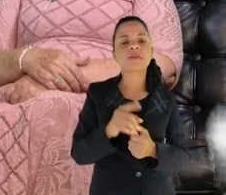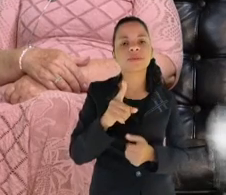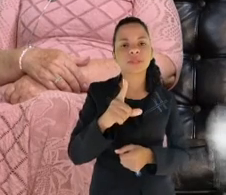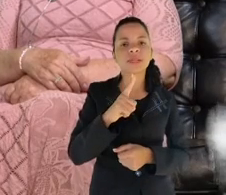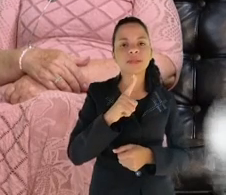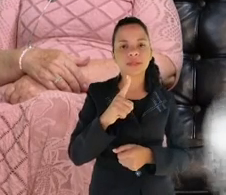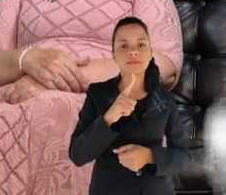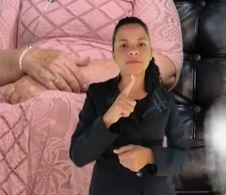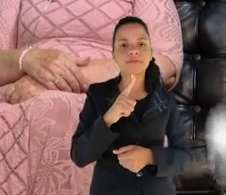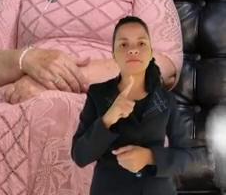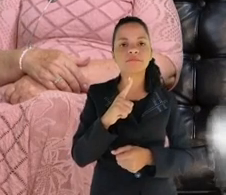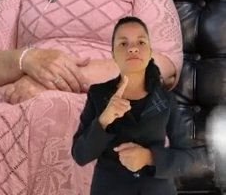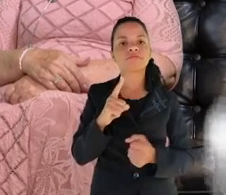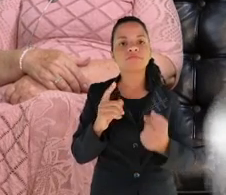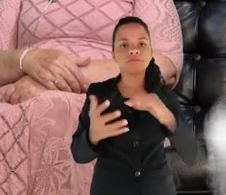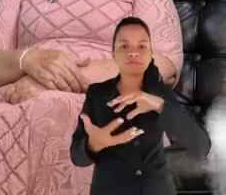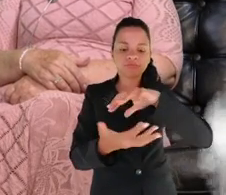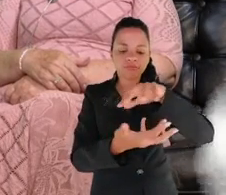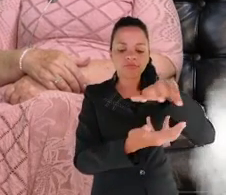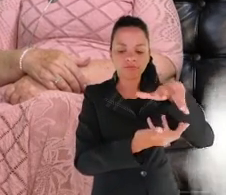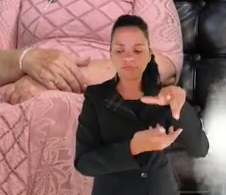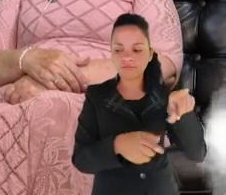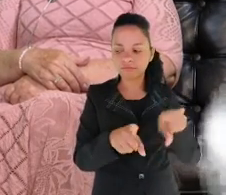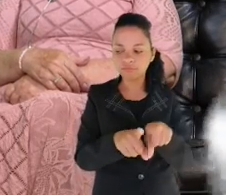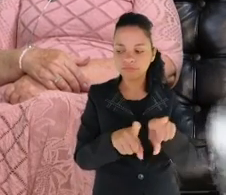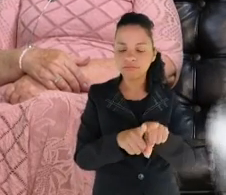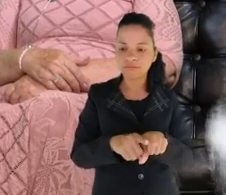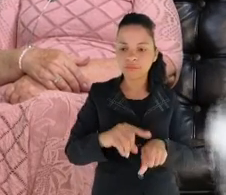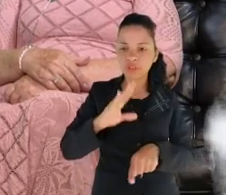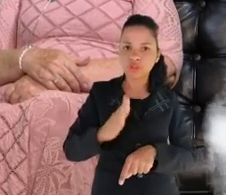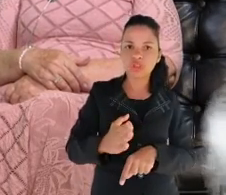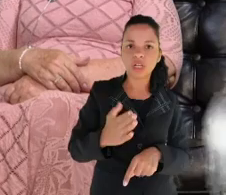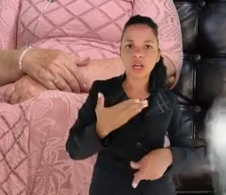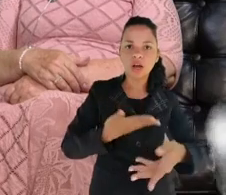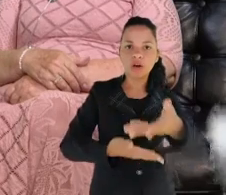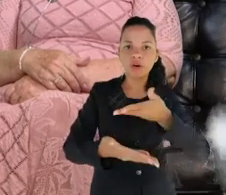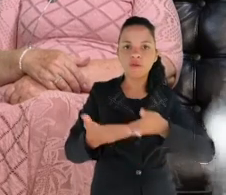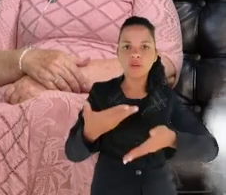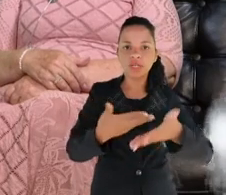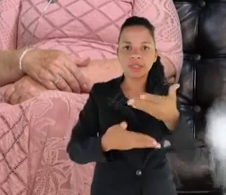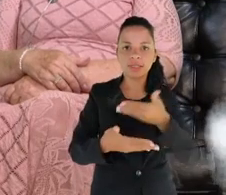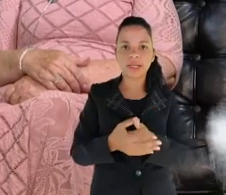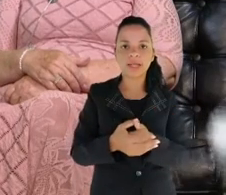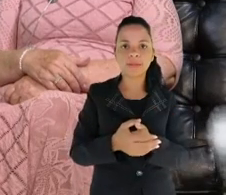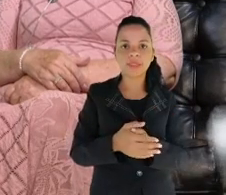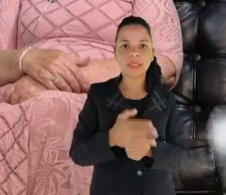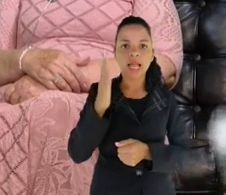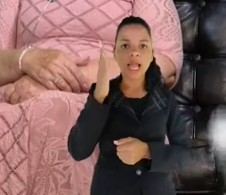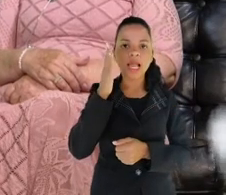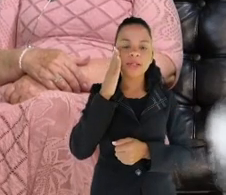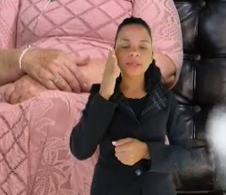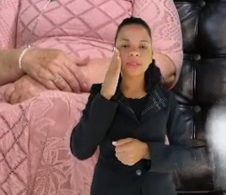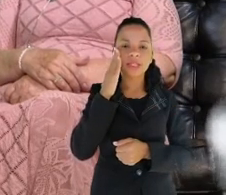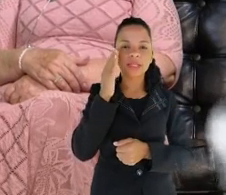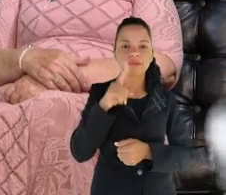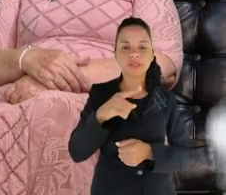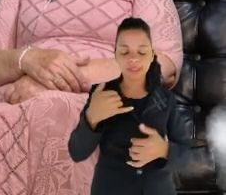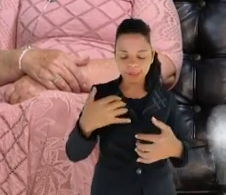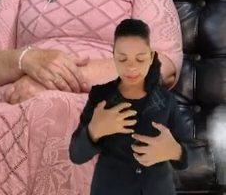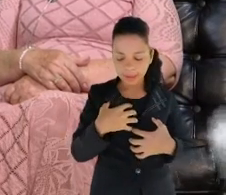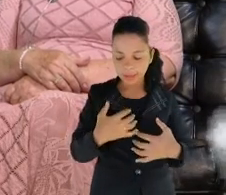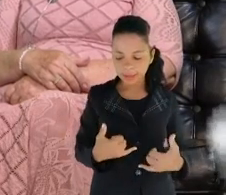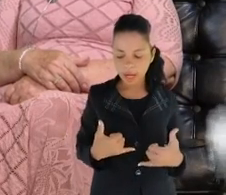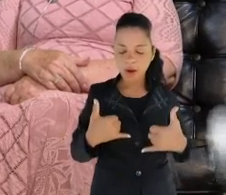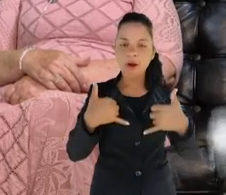E já havíamos conversado mais cedo, né? E eu sei que isso também te dá muito orgulho, né? Essas premiações. Conta